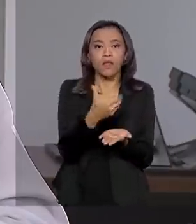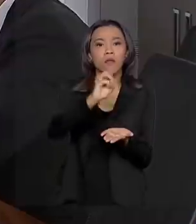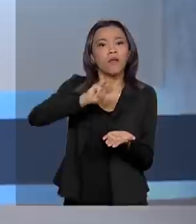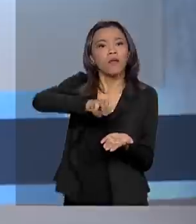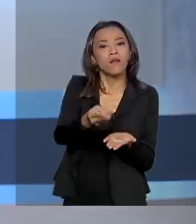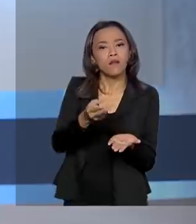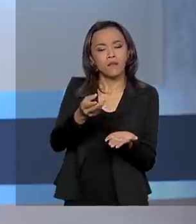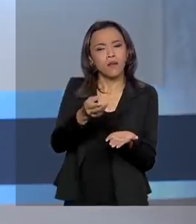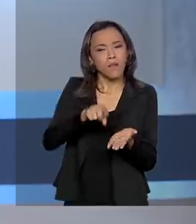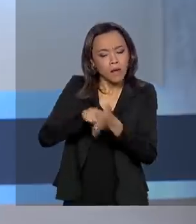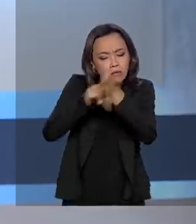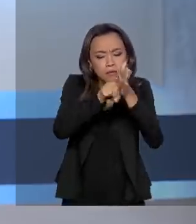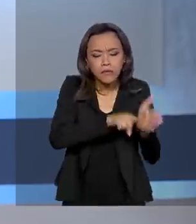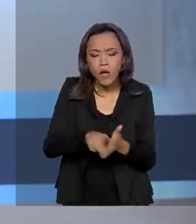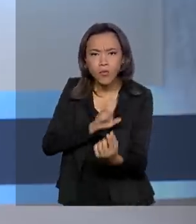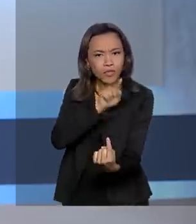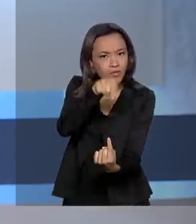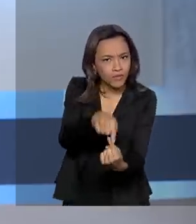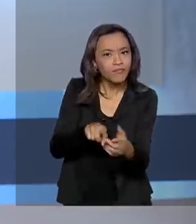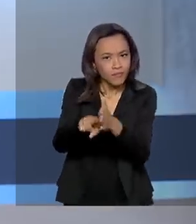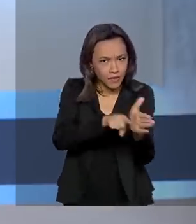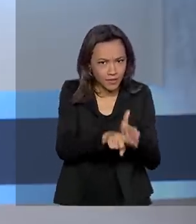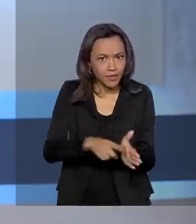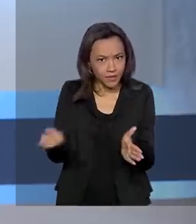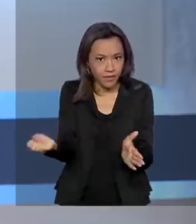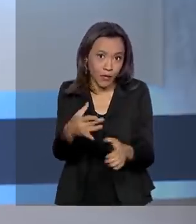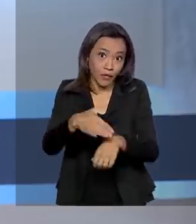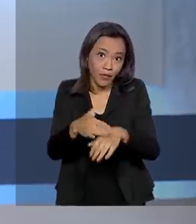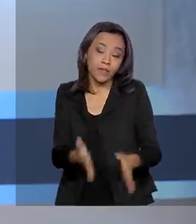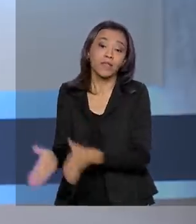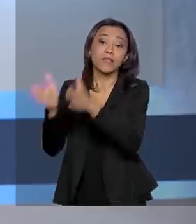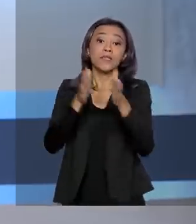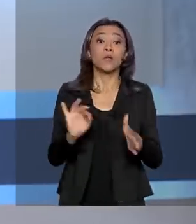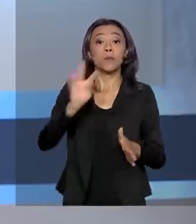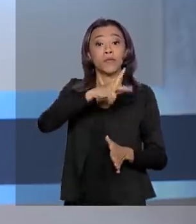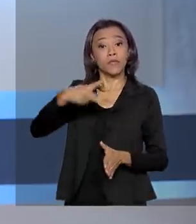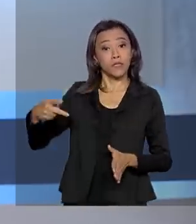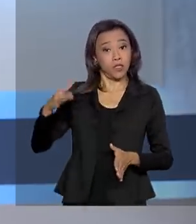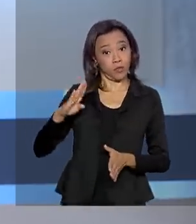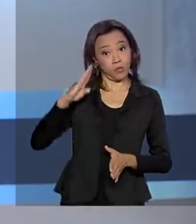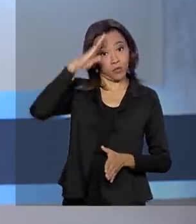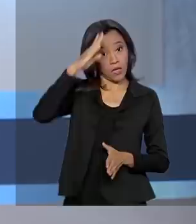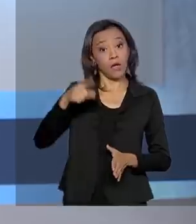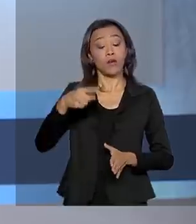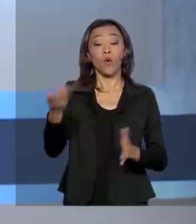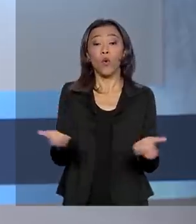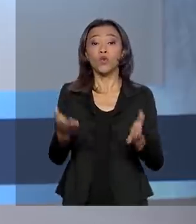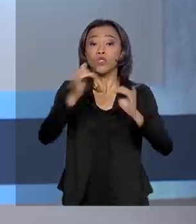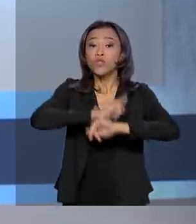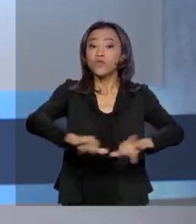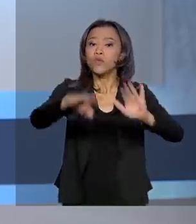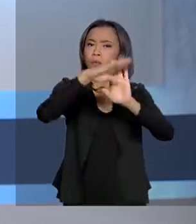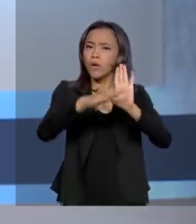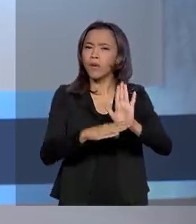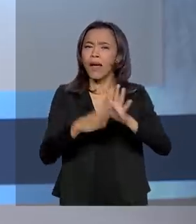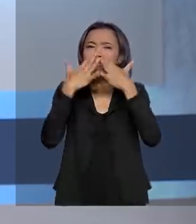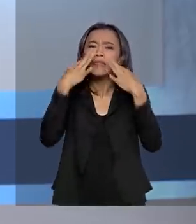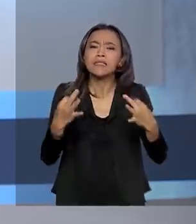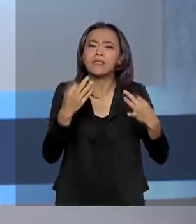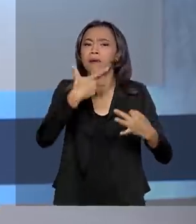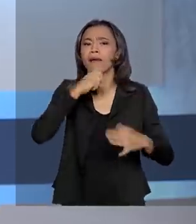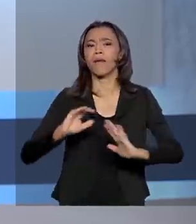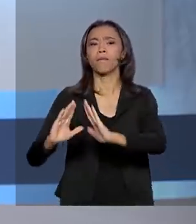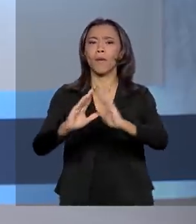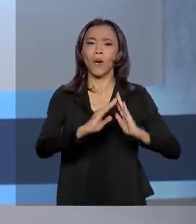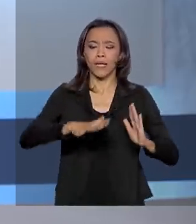estudos sobre a nova doença. E veja também, presidente Jair Bolsonaro lança hoje programa para dar mais atenção aos moradores da